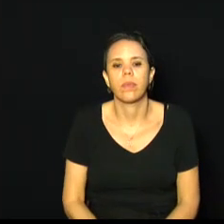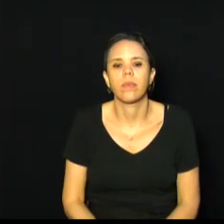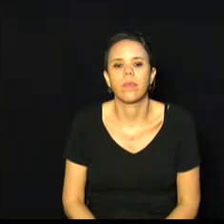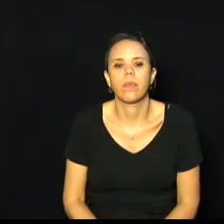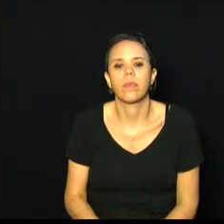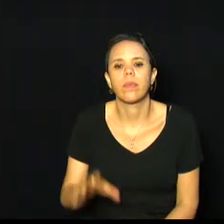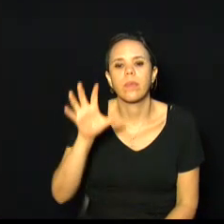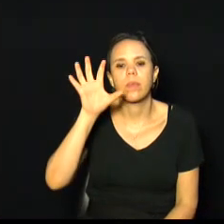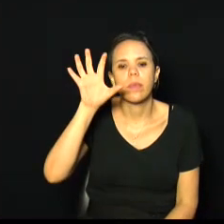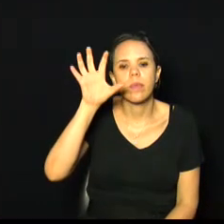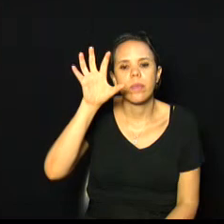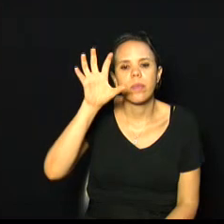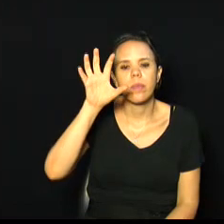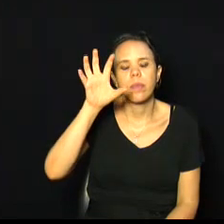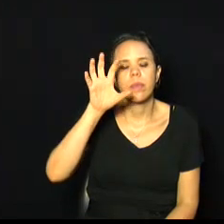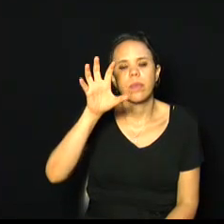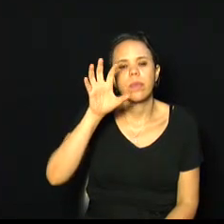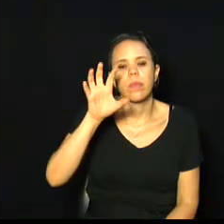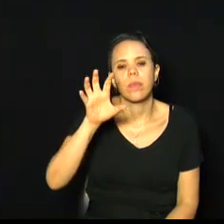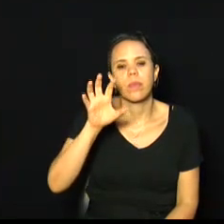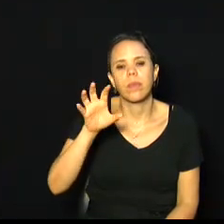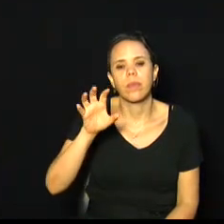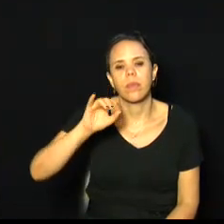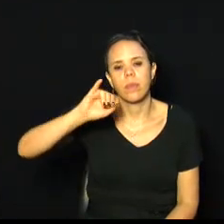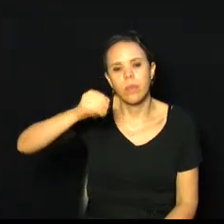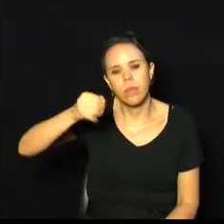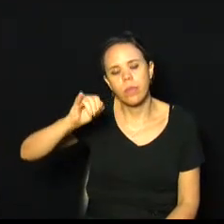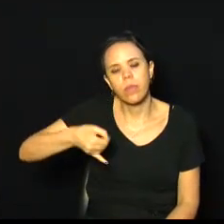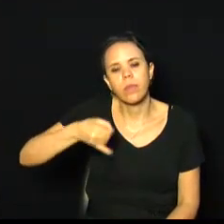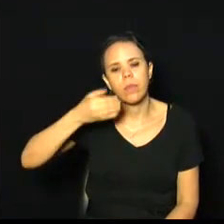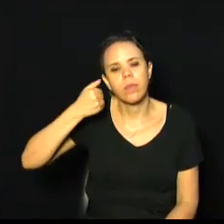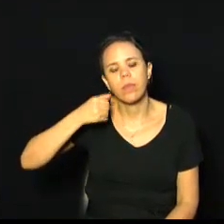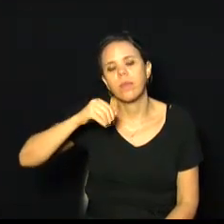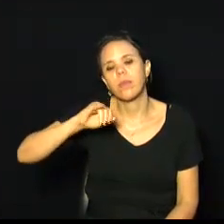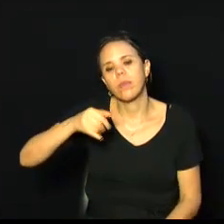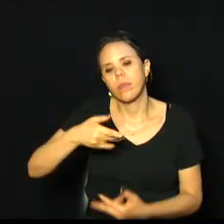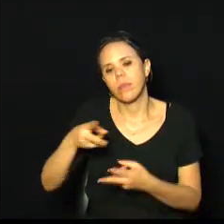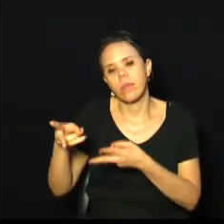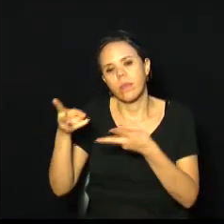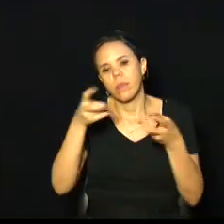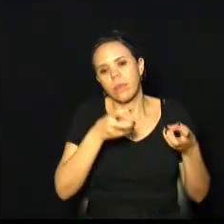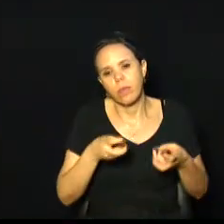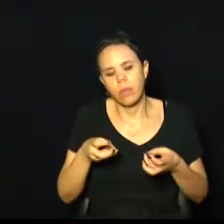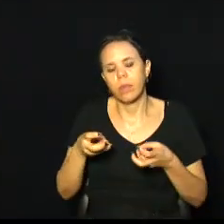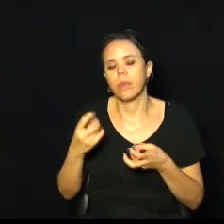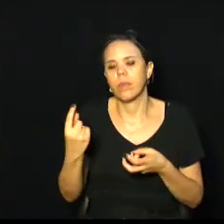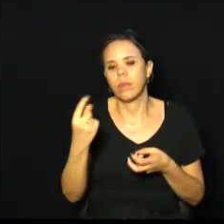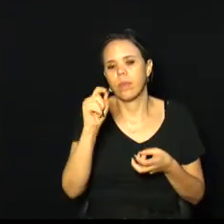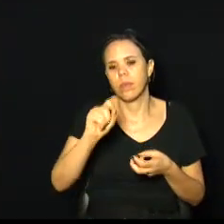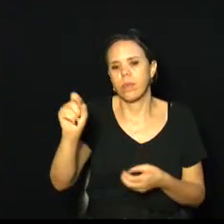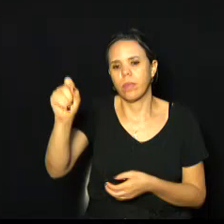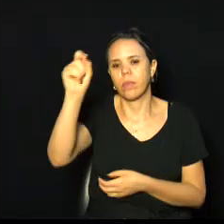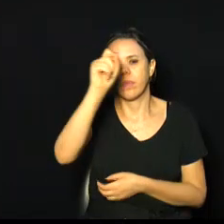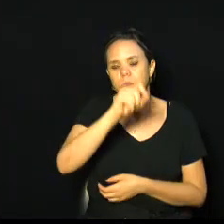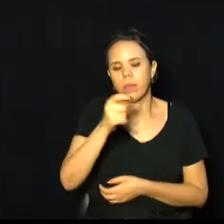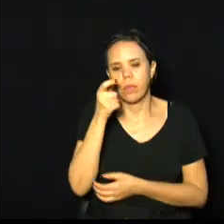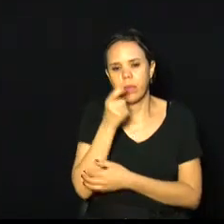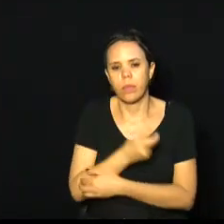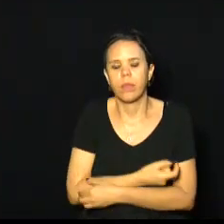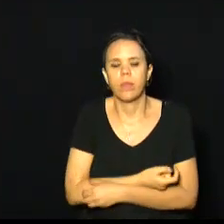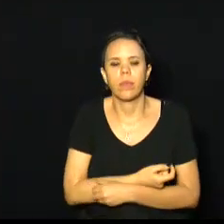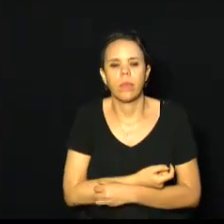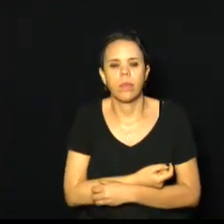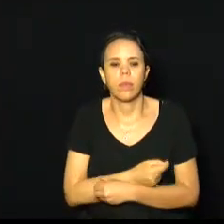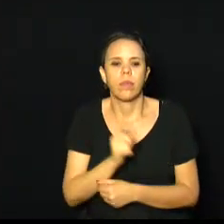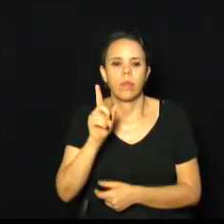Esse também é o mapa de captação de recursos. Então, a gente pode perceber, cada pontinho desse que vocês estão vendo é